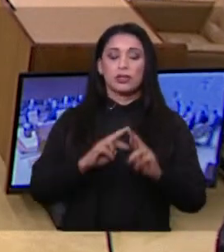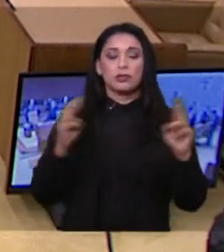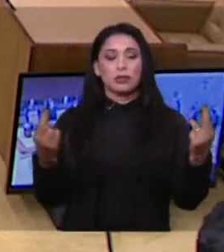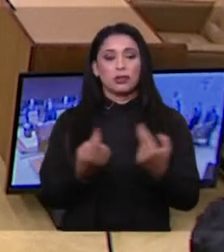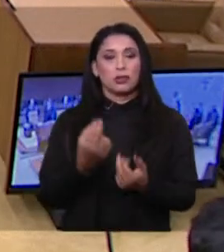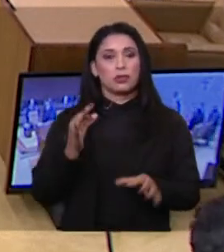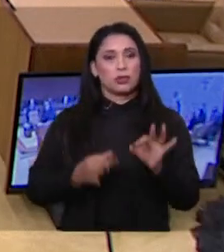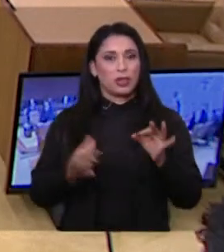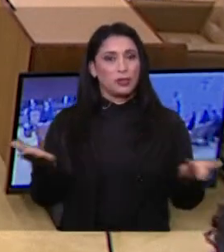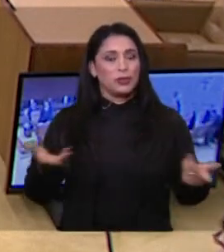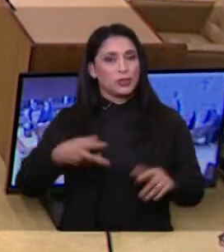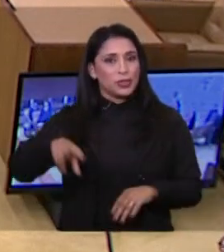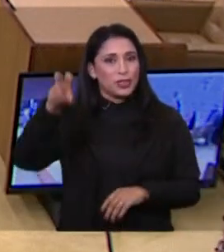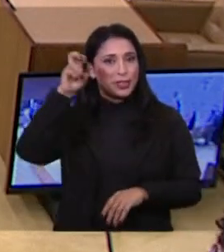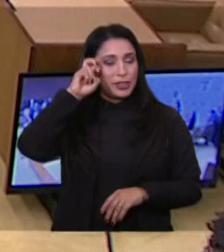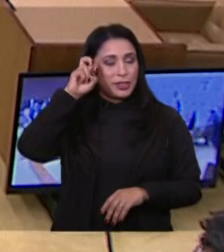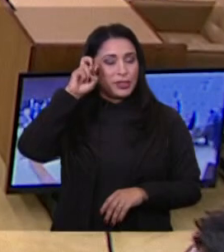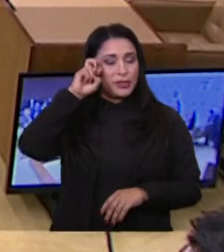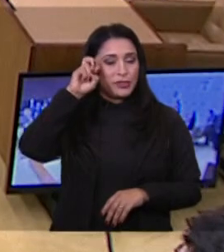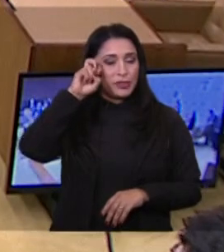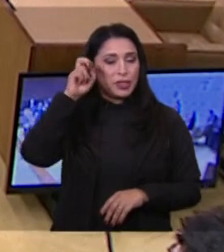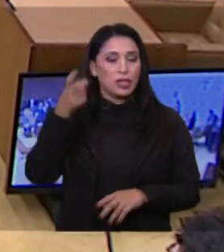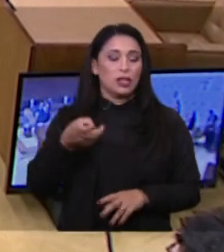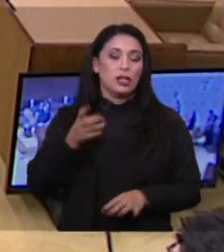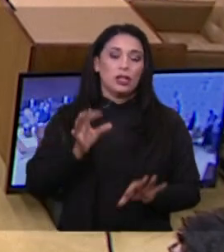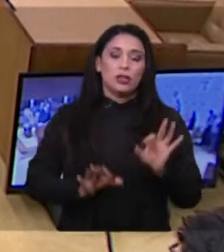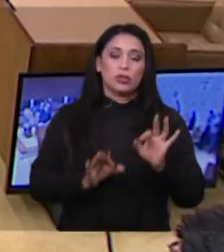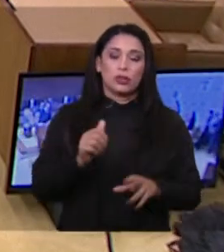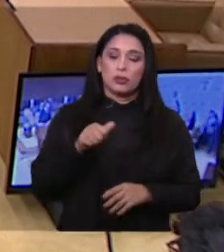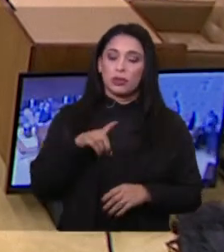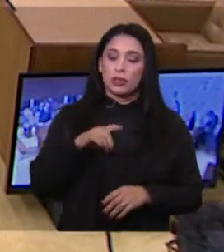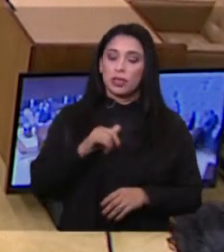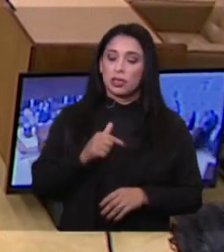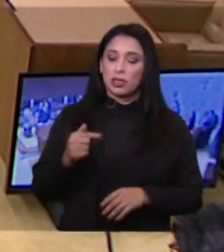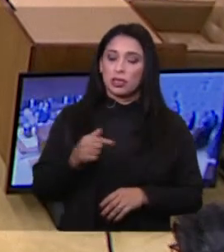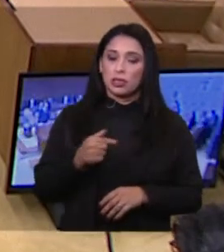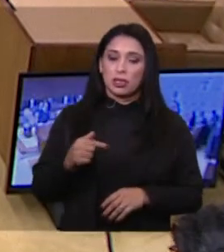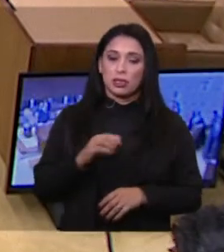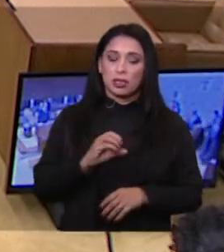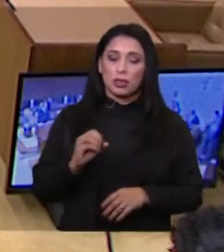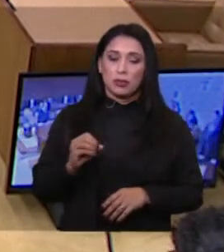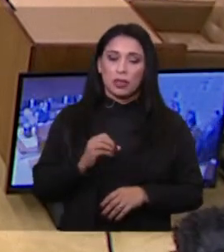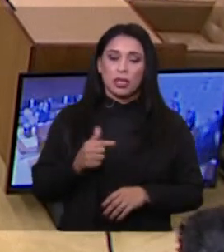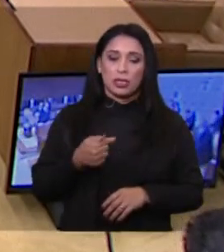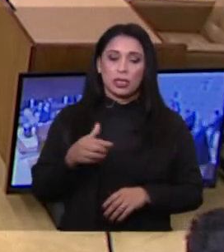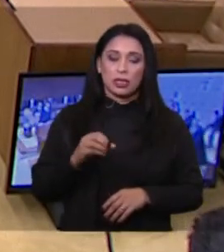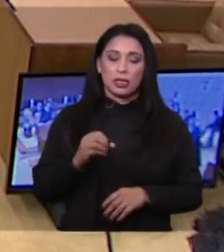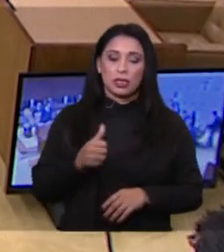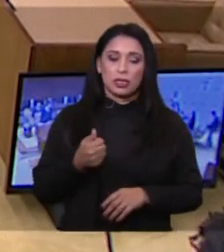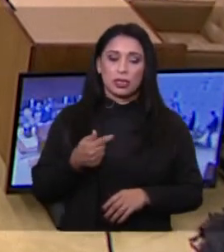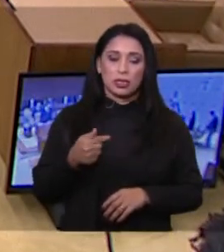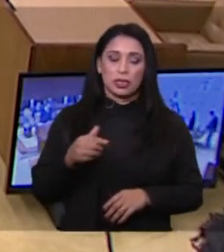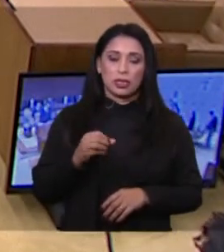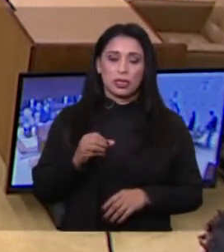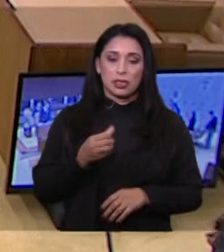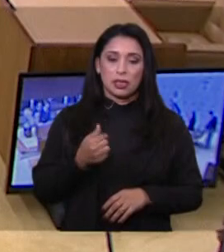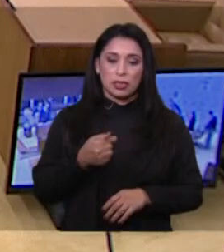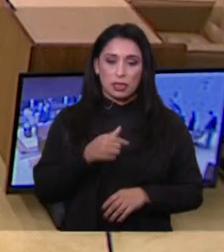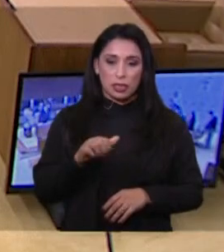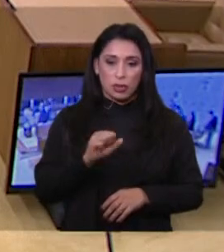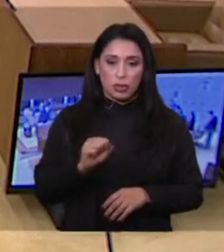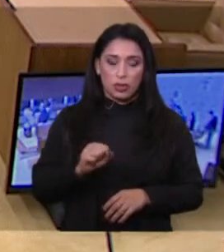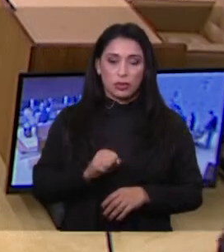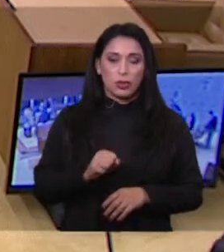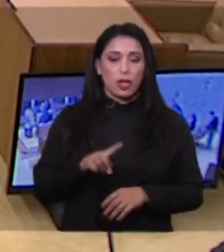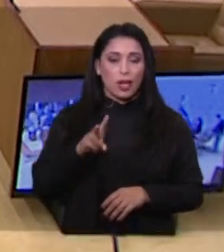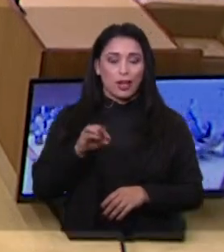desta quinta-feira. Continuação do julgamento das ADI 7066, 7070 e 7078. Podemos sentar? Ao